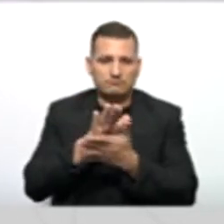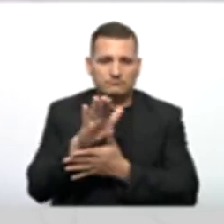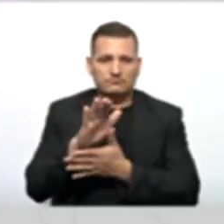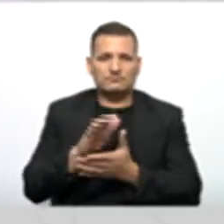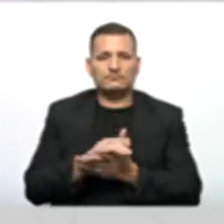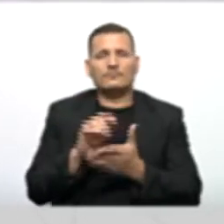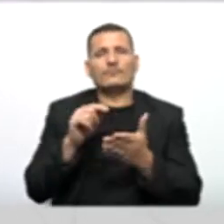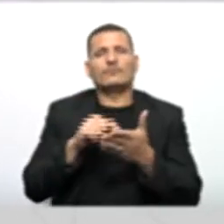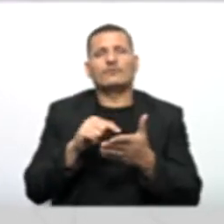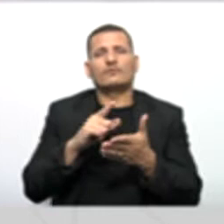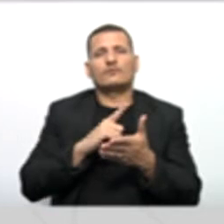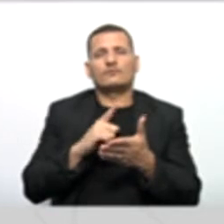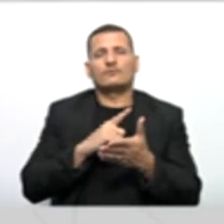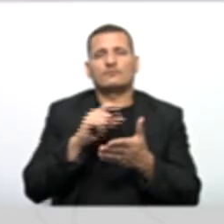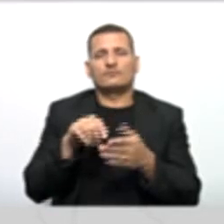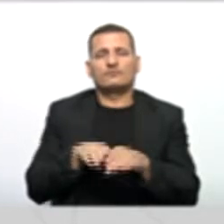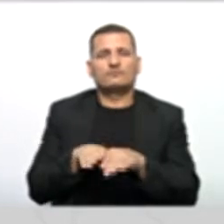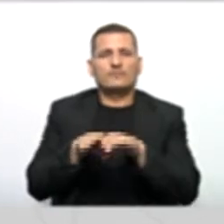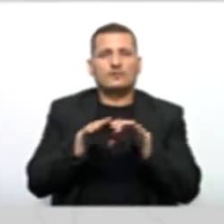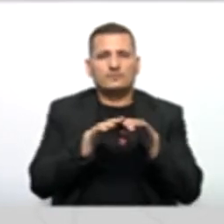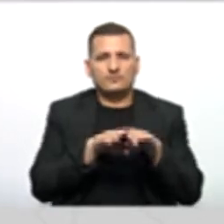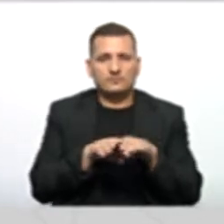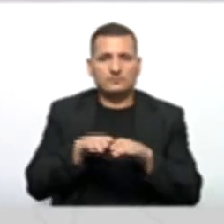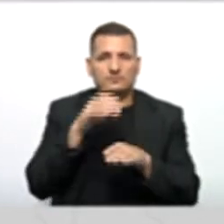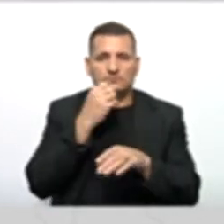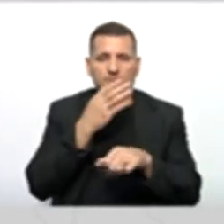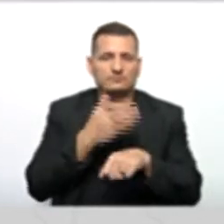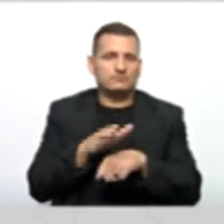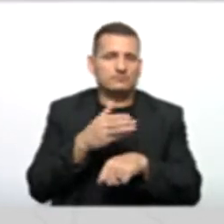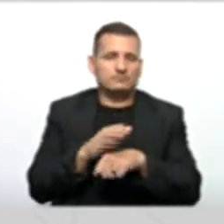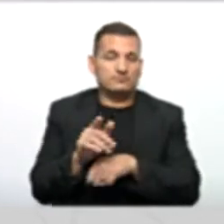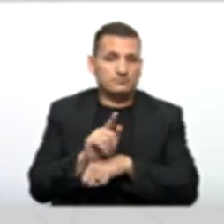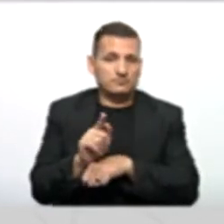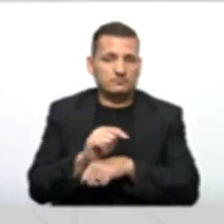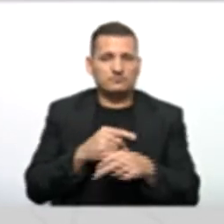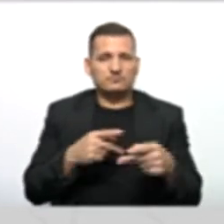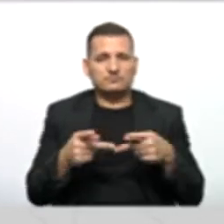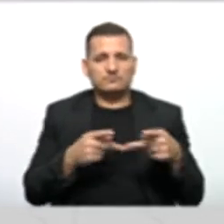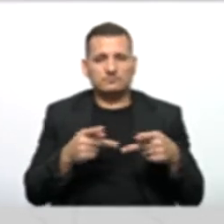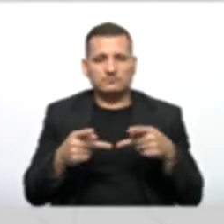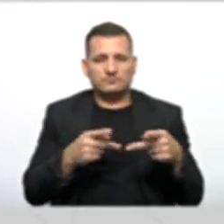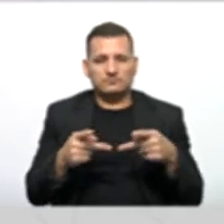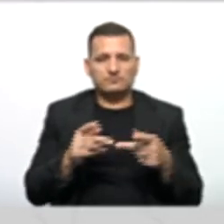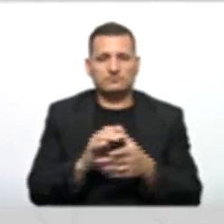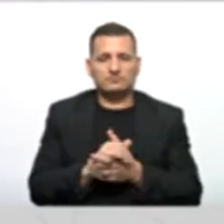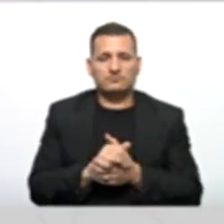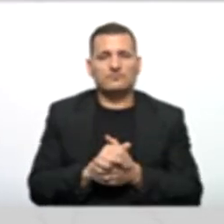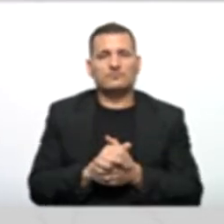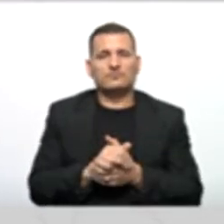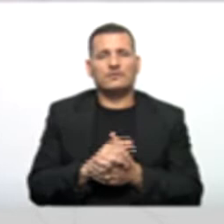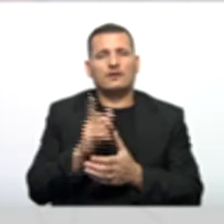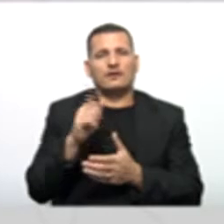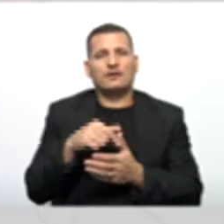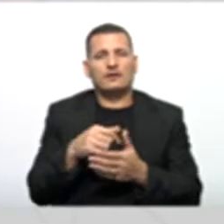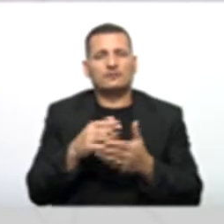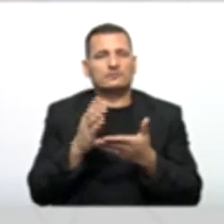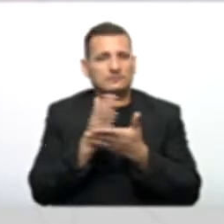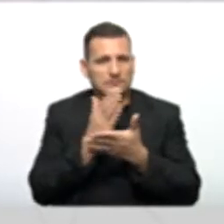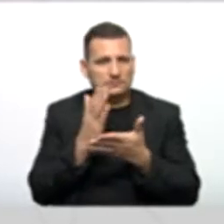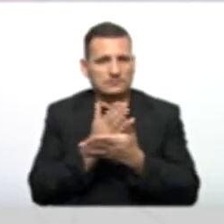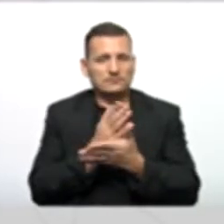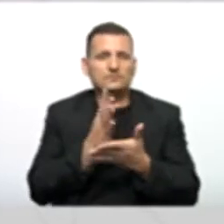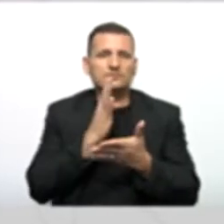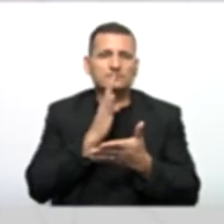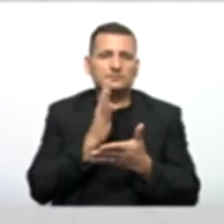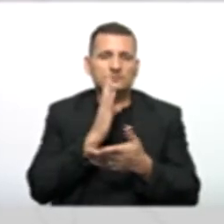apresenta um conjunto de padrões e boas práticas em gerenciamento de projetos. Tá? É um guia do conhecimento em gerenciamento